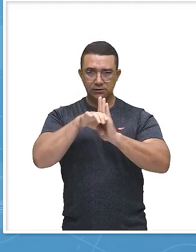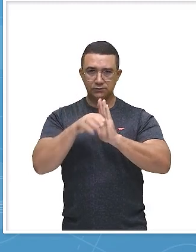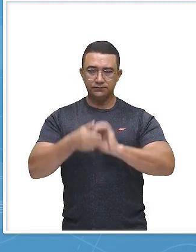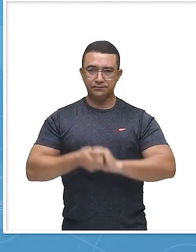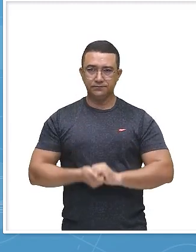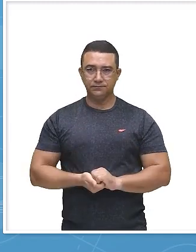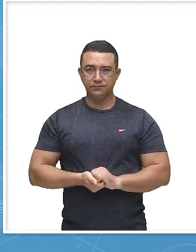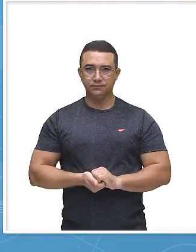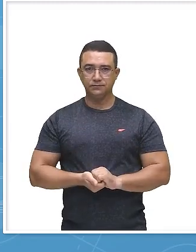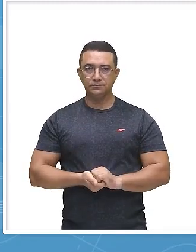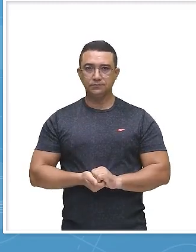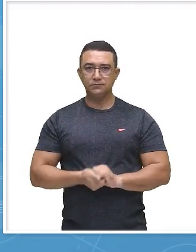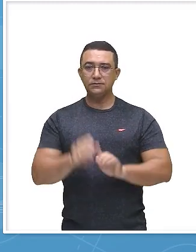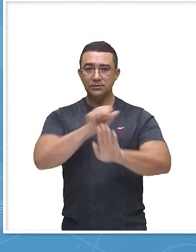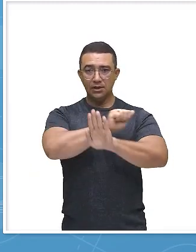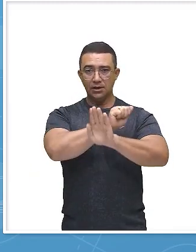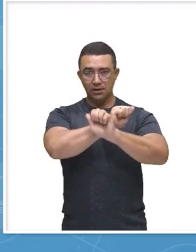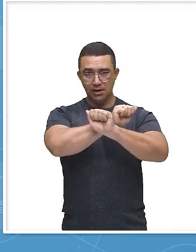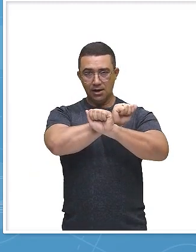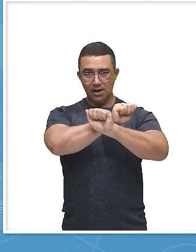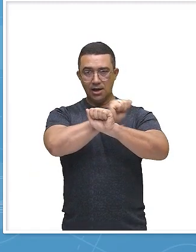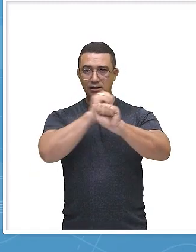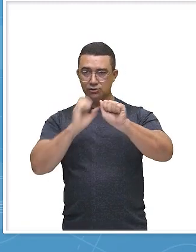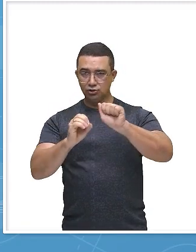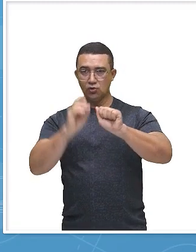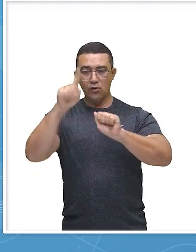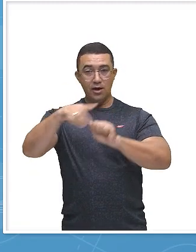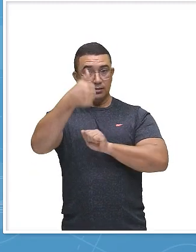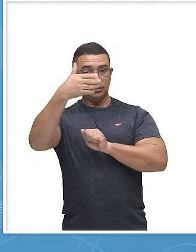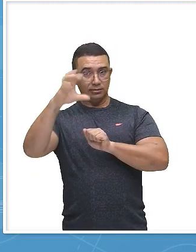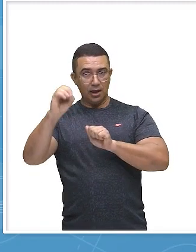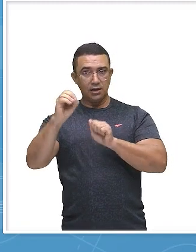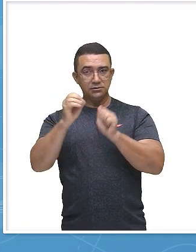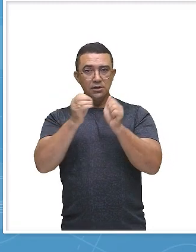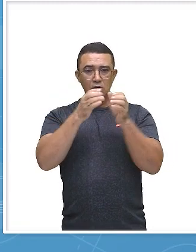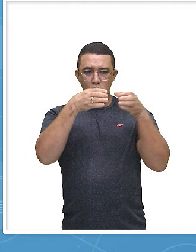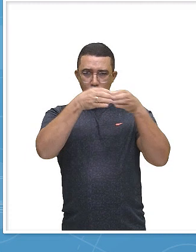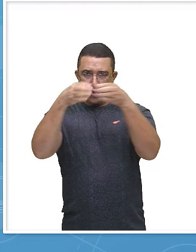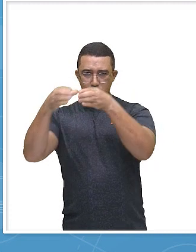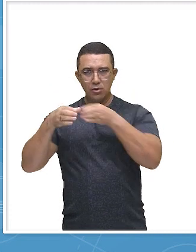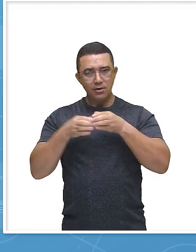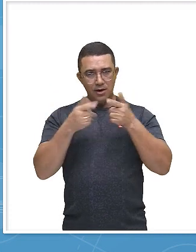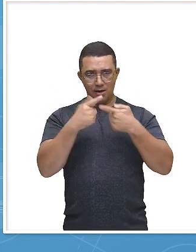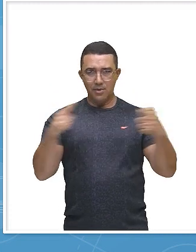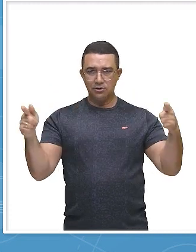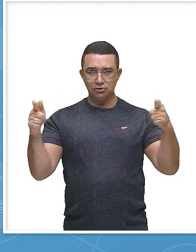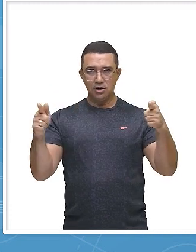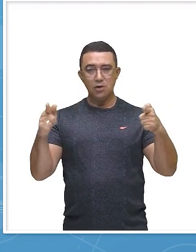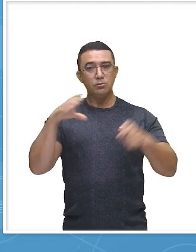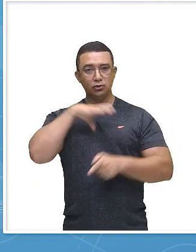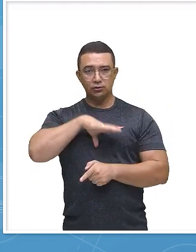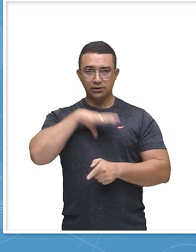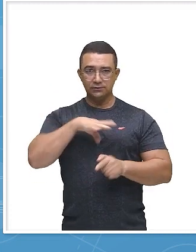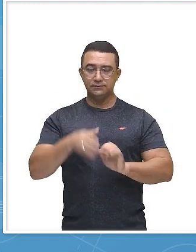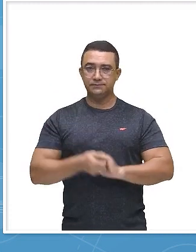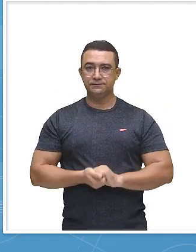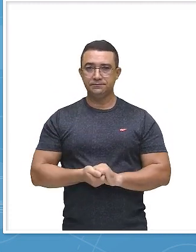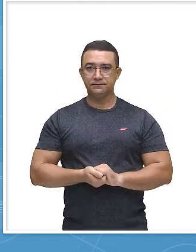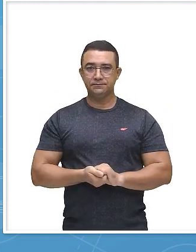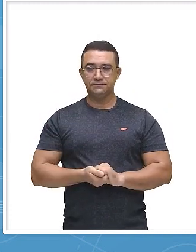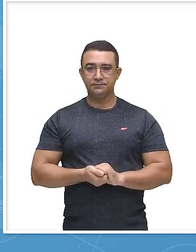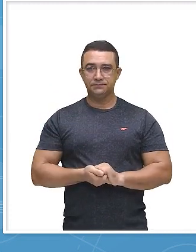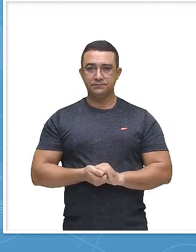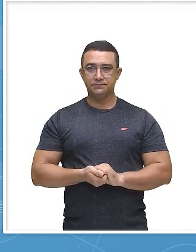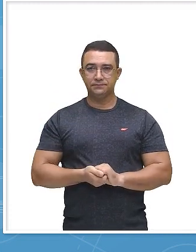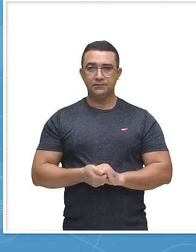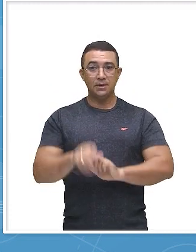o artigo. O artigo é uma das 10 classes gramaticais da língua portuguesa. Então, o artigo é essa palavra, e